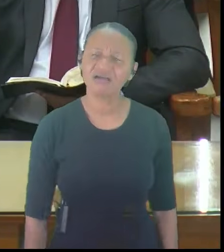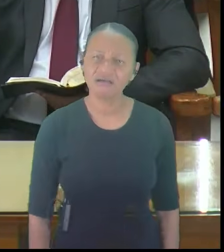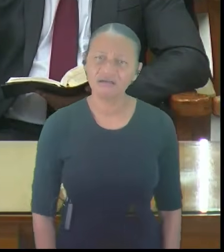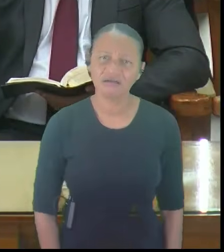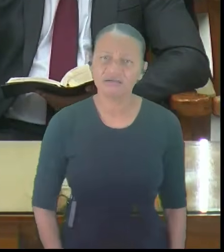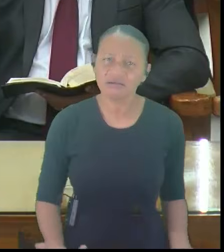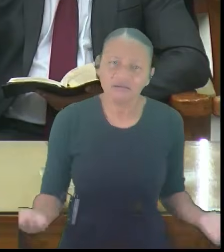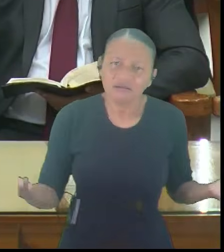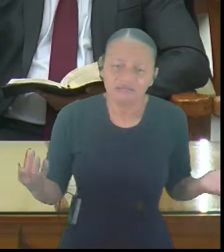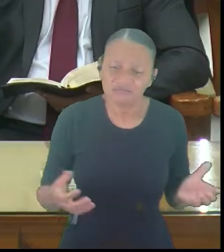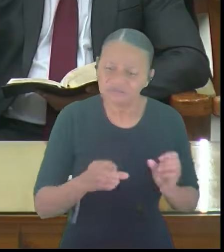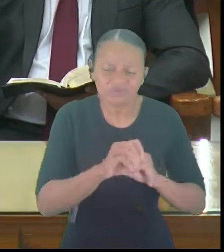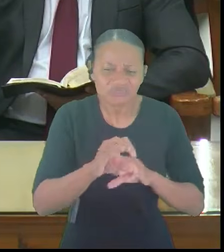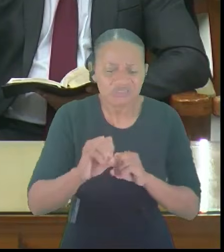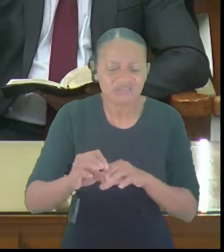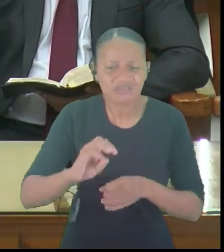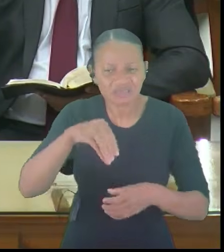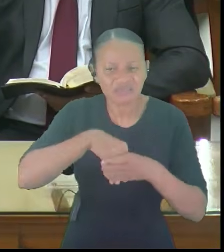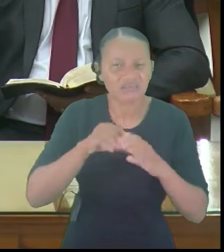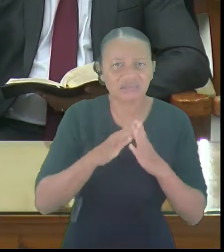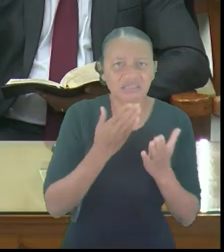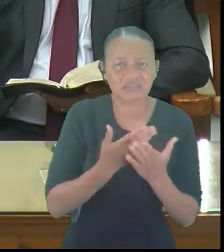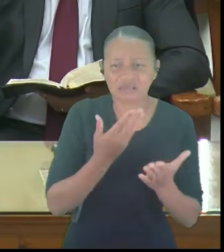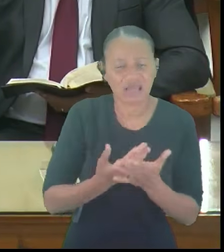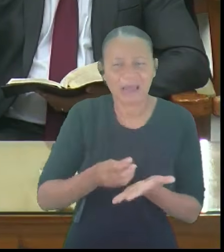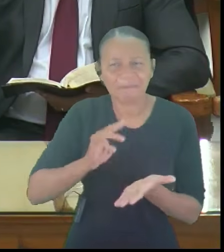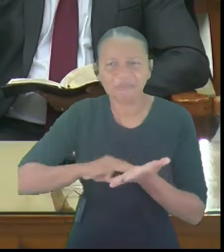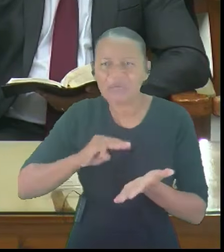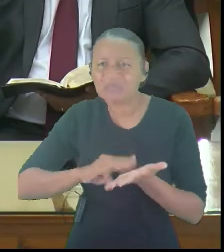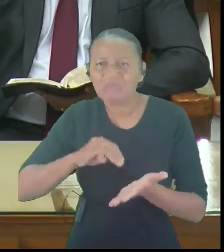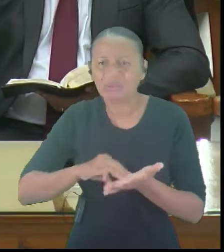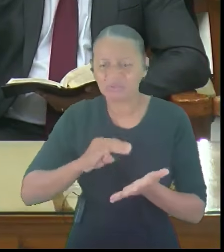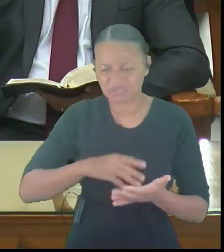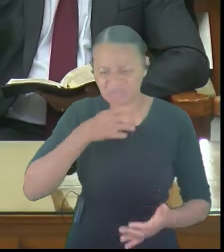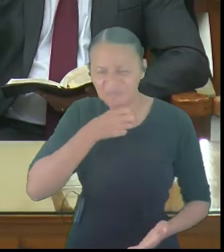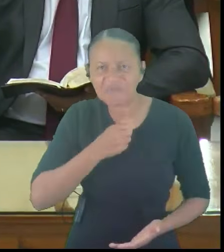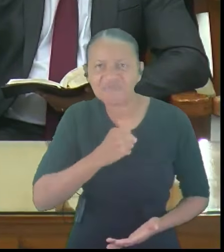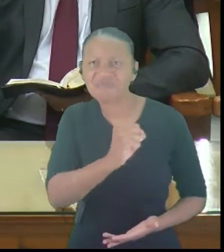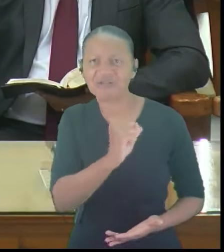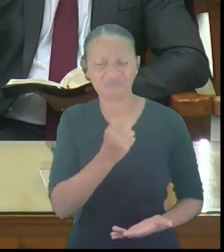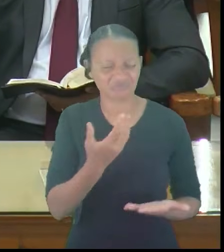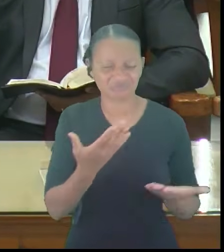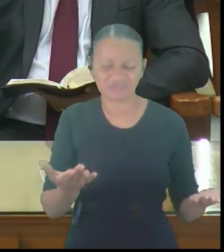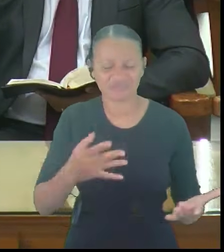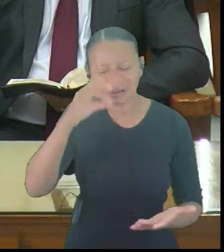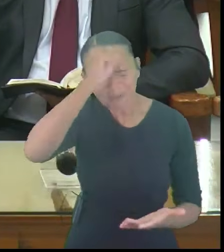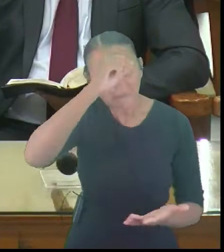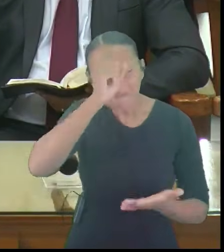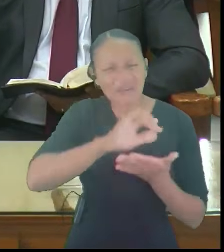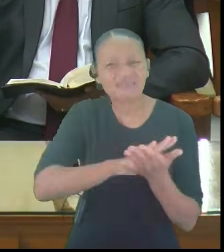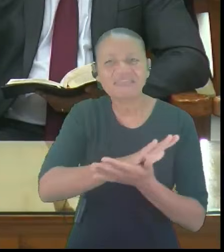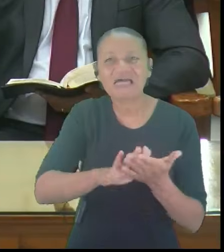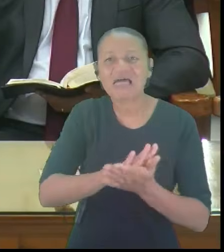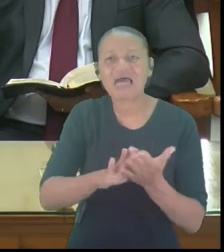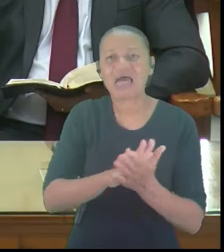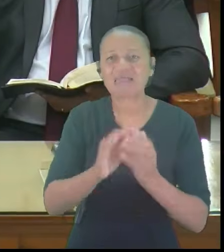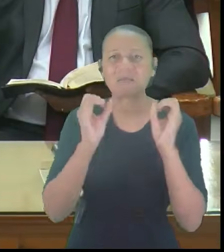Que não se ensina mais nas escolas. O método Paulo Freire, quem estudou no método Paulo Freire não aprende mais isso mais